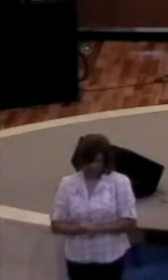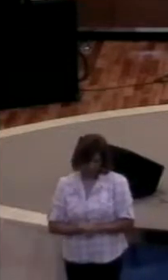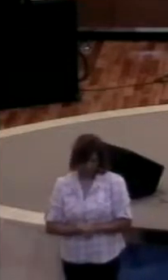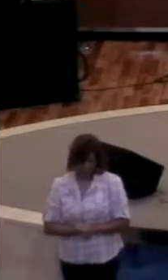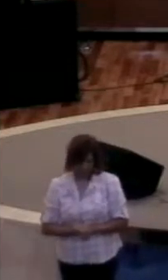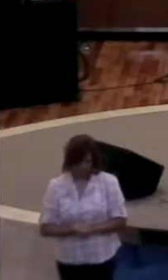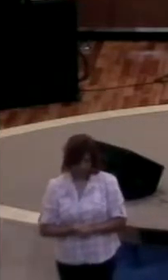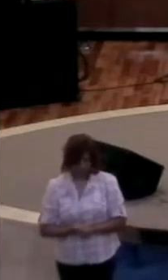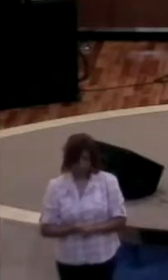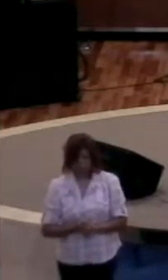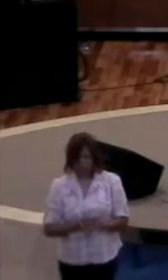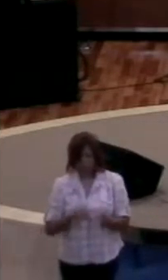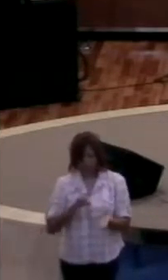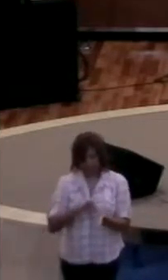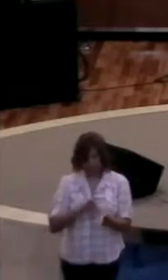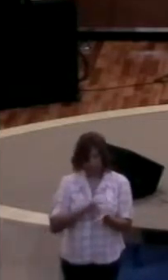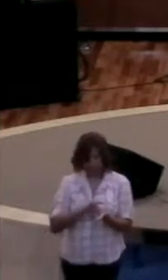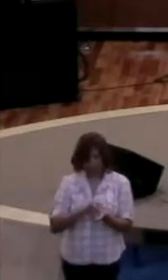A outra verdade,